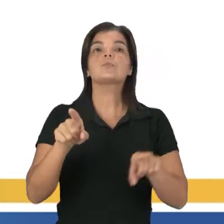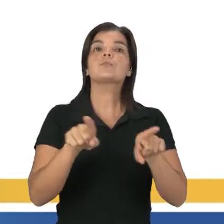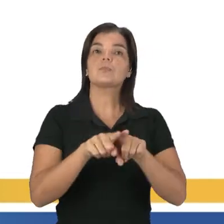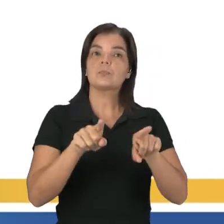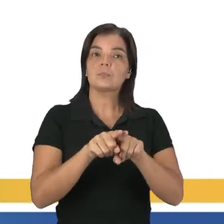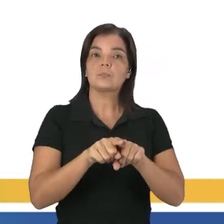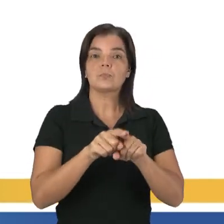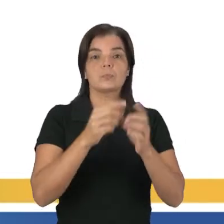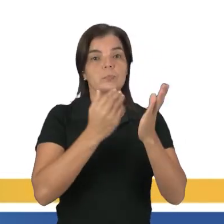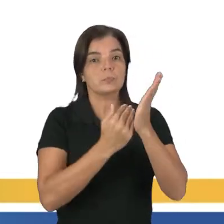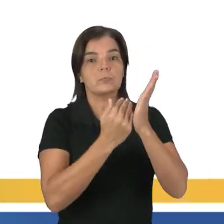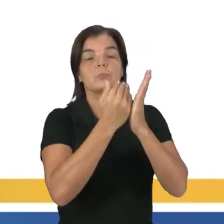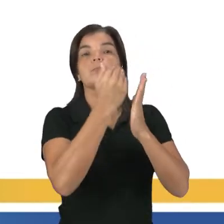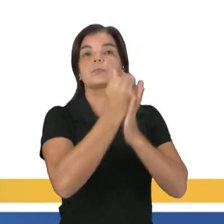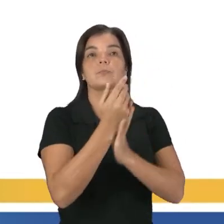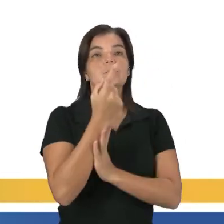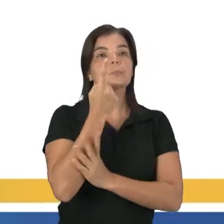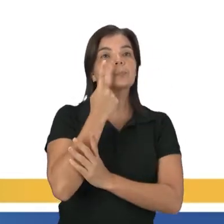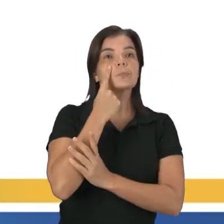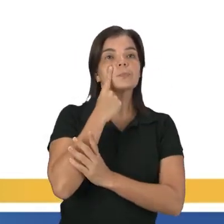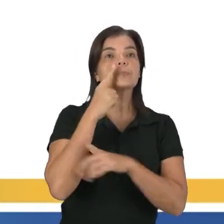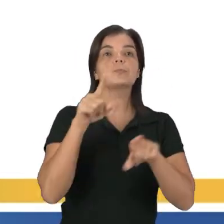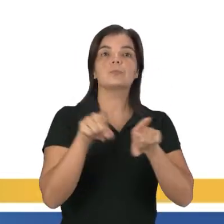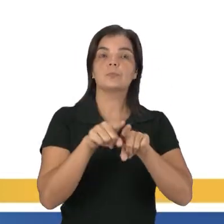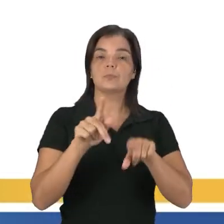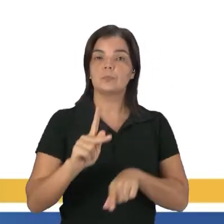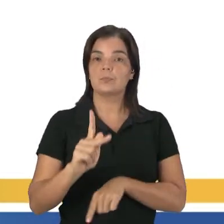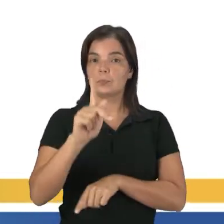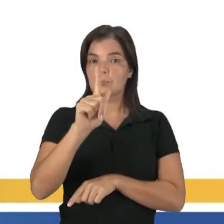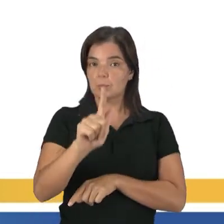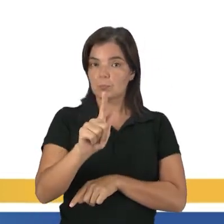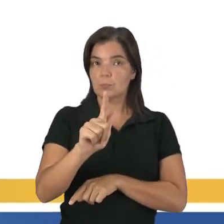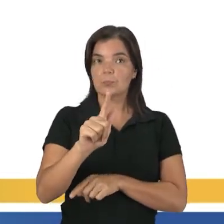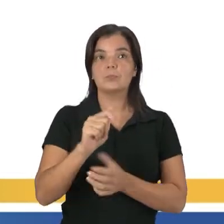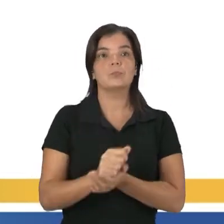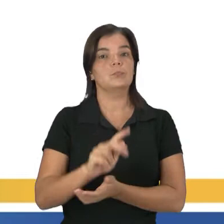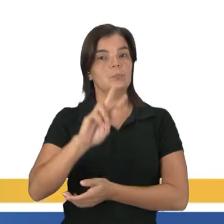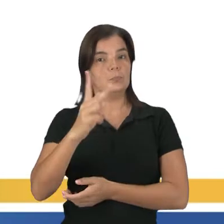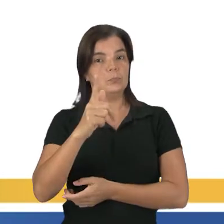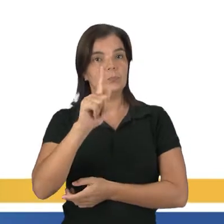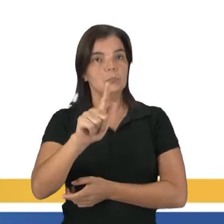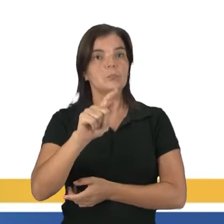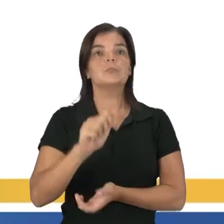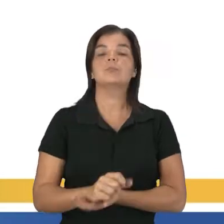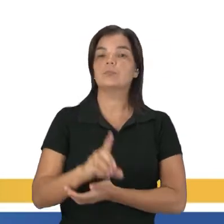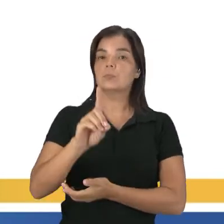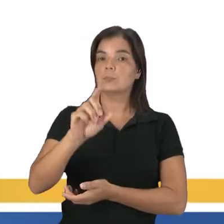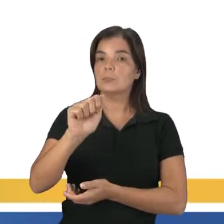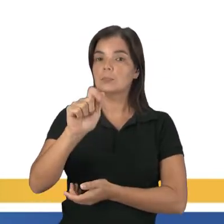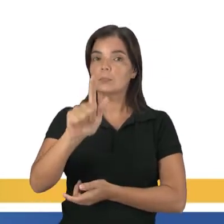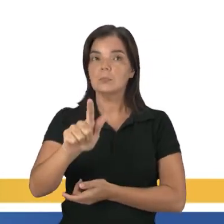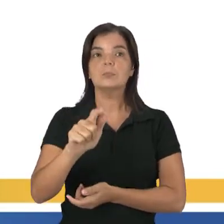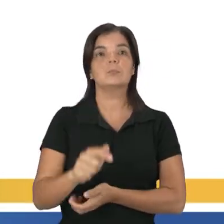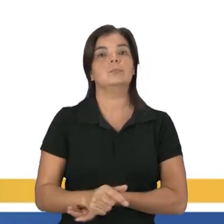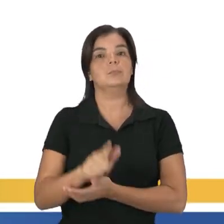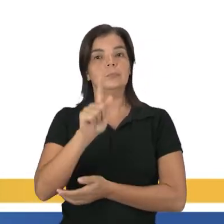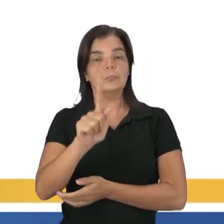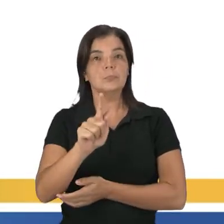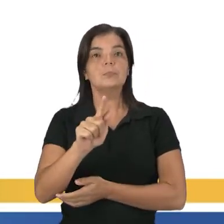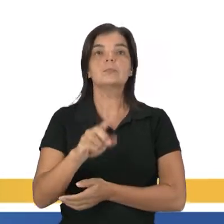caso, decrescente. A gente vê ali na nossa tabela. Quilograma, hectograma, decagrama,